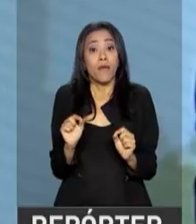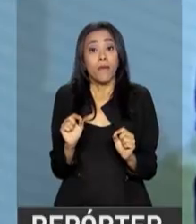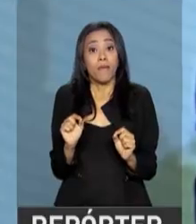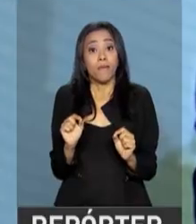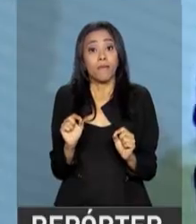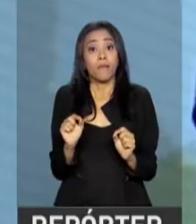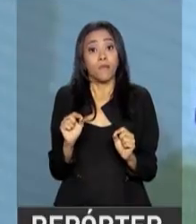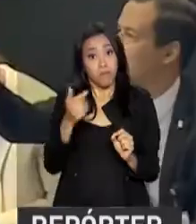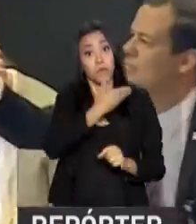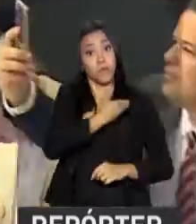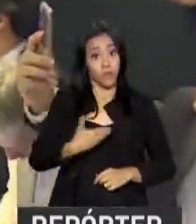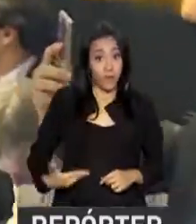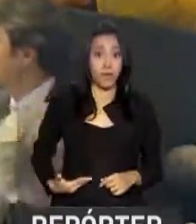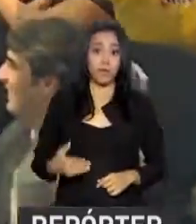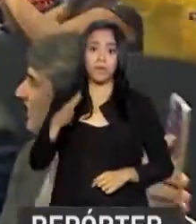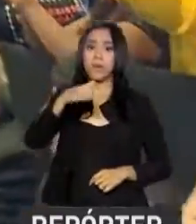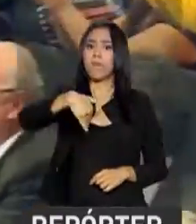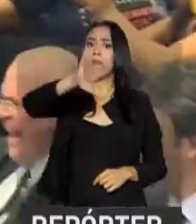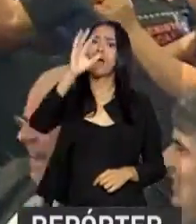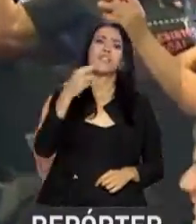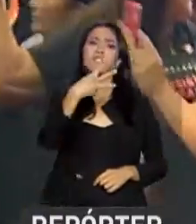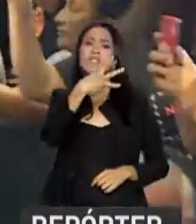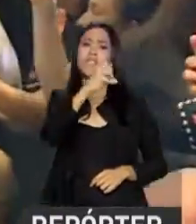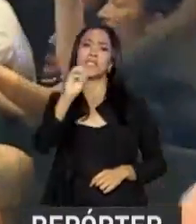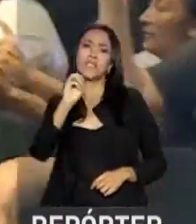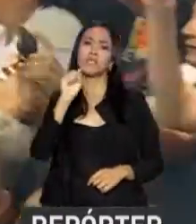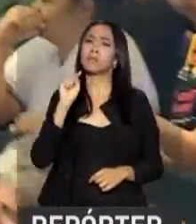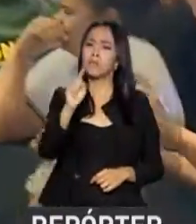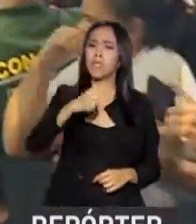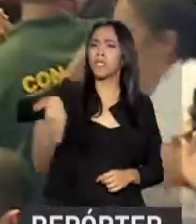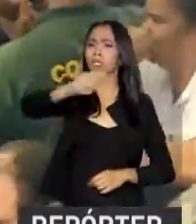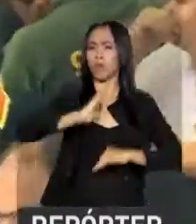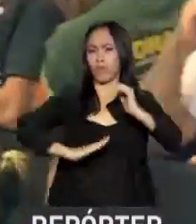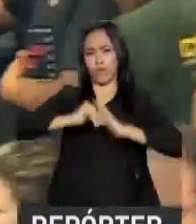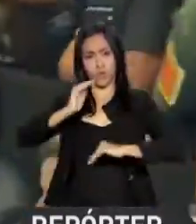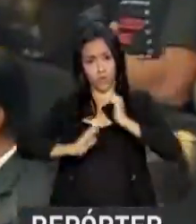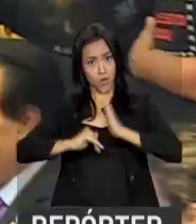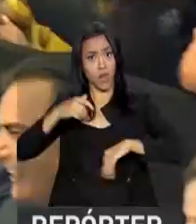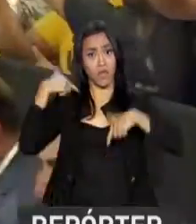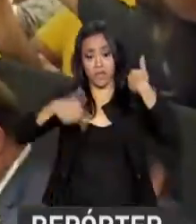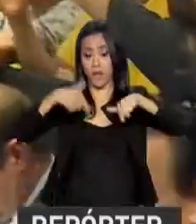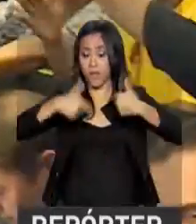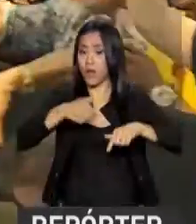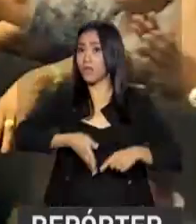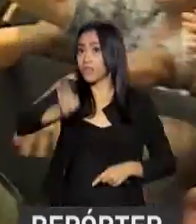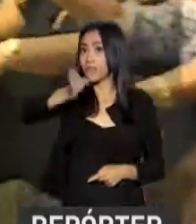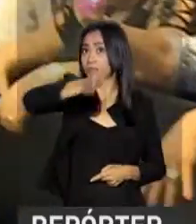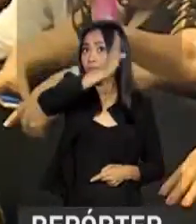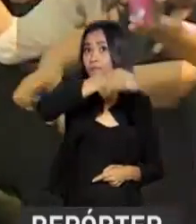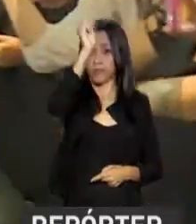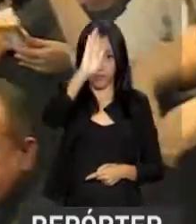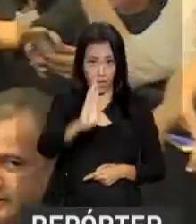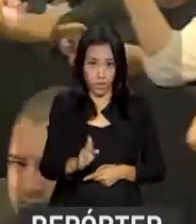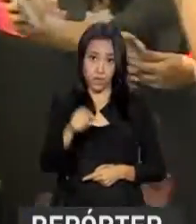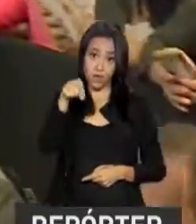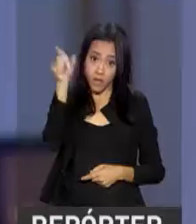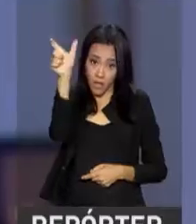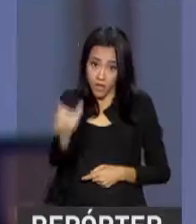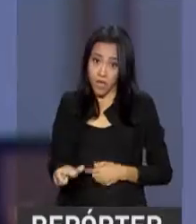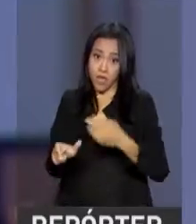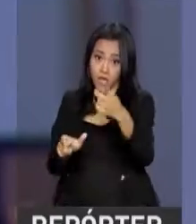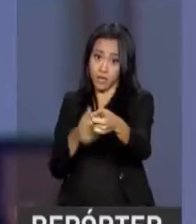pelo governo são mais de 300 mil profissionais atuando por todo o país como agente comunitário de saúde